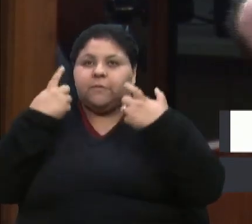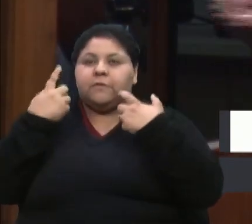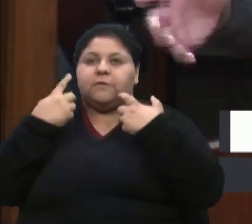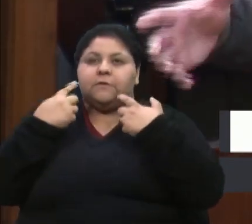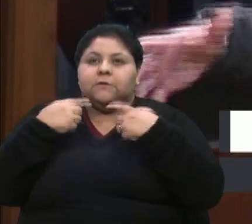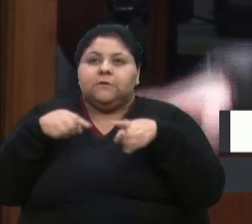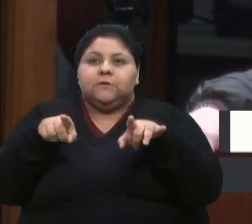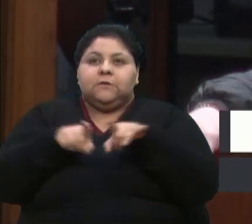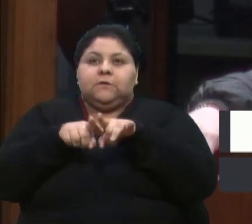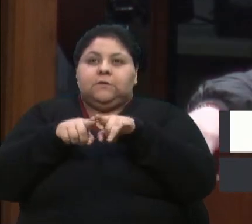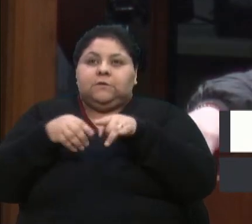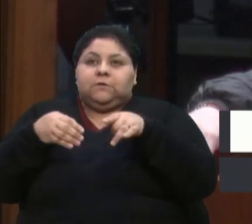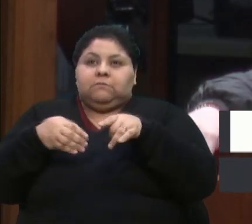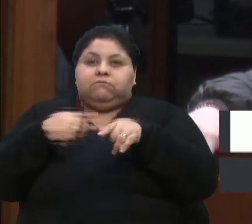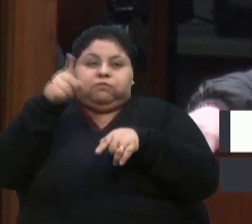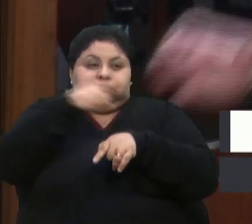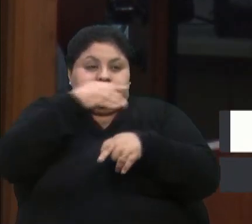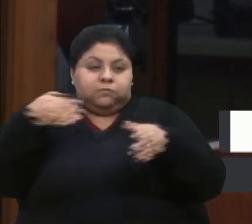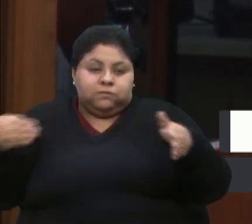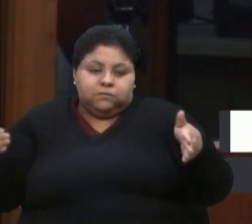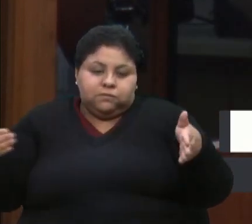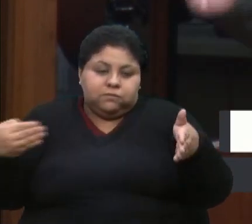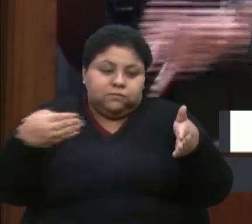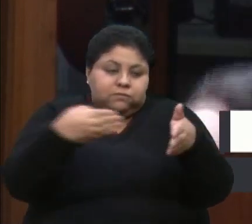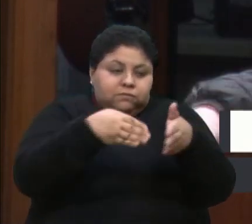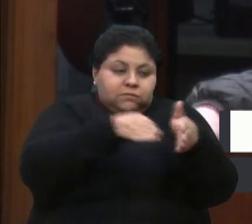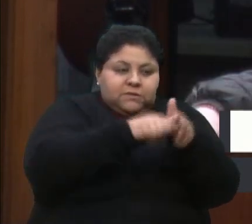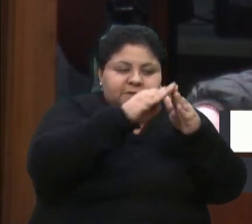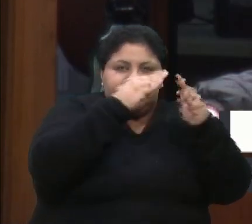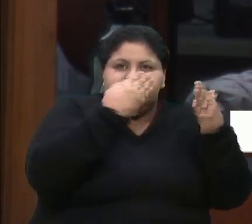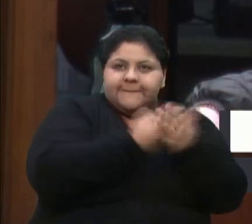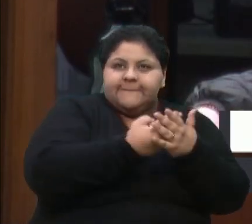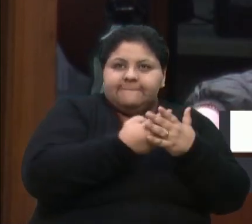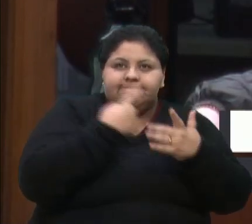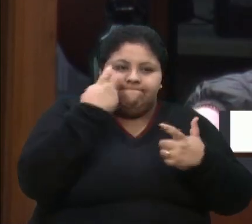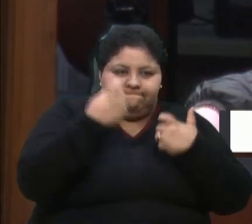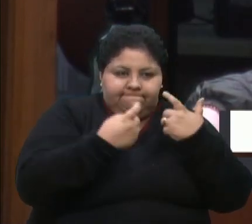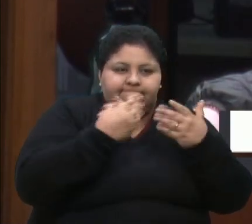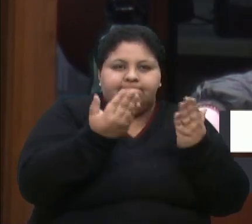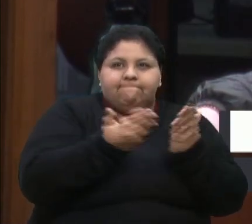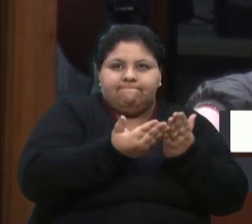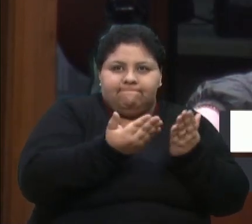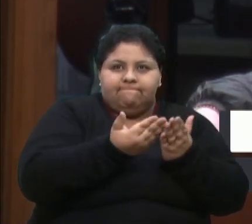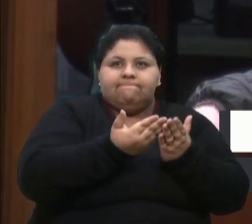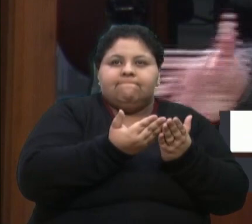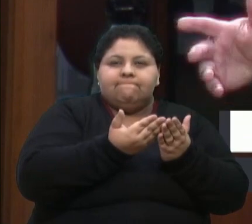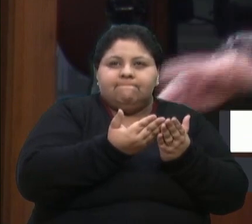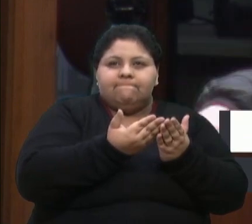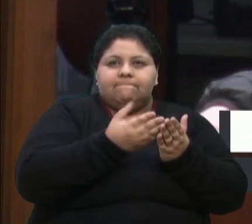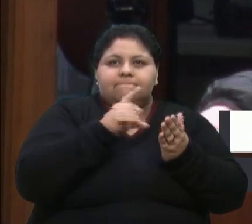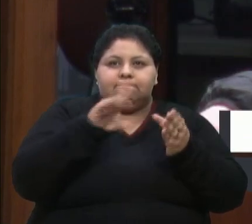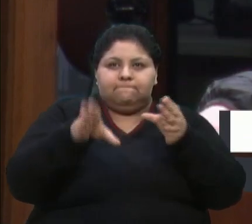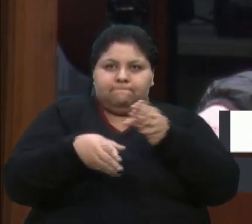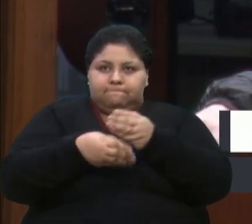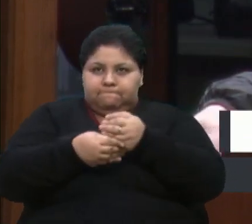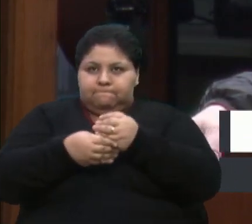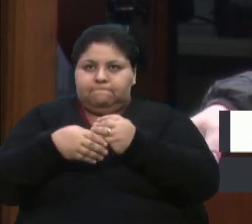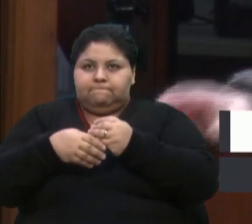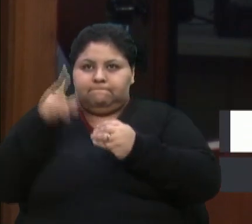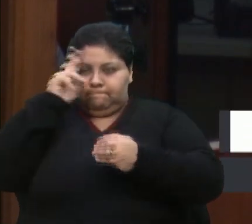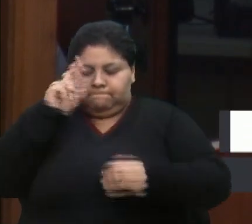bloqueando a ida dos próprios alunos com essa preocupação de frequentar as suas aulas. Sua parte, vereador Valim.